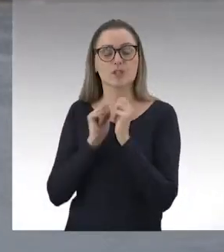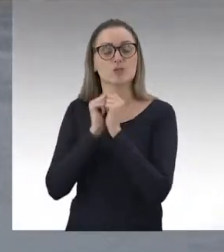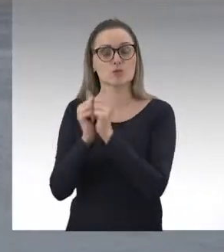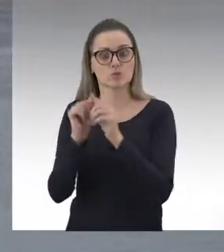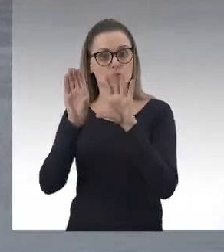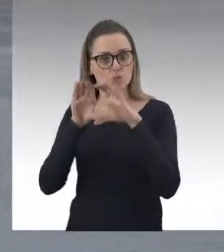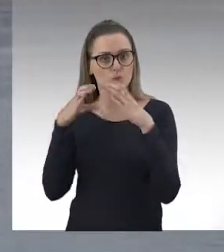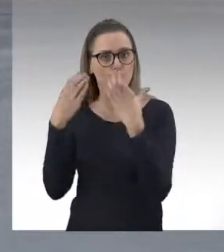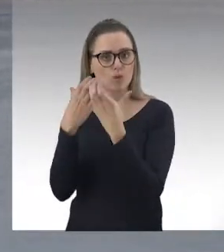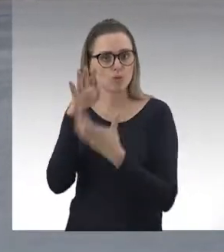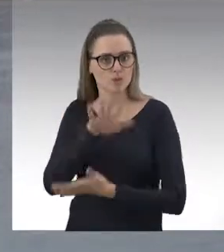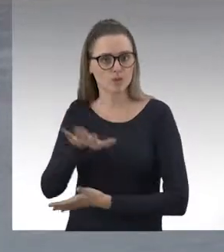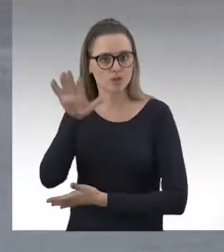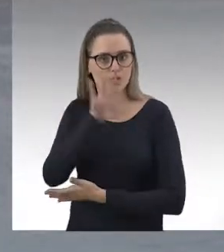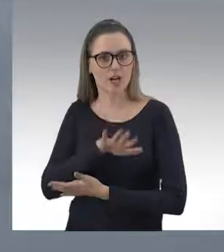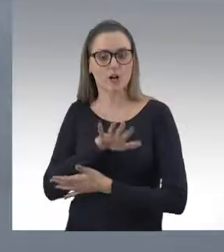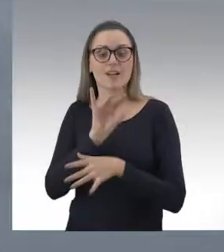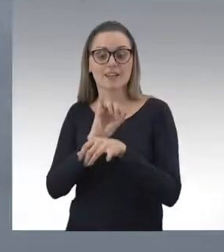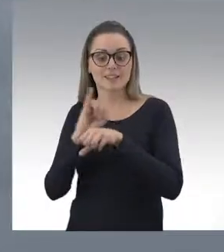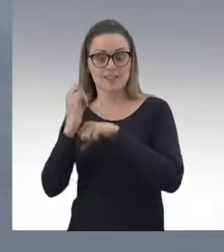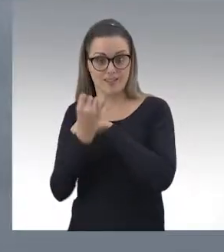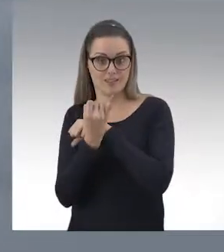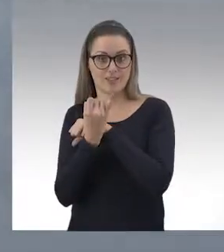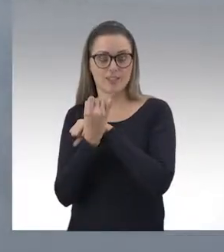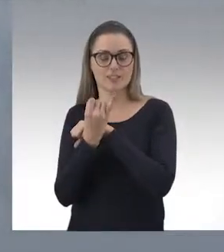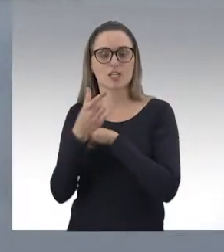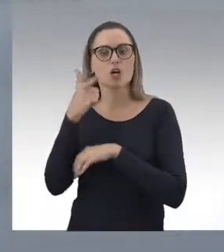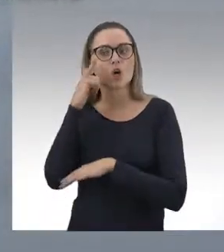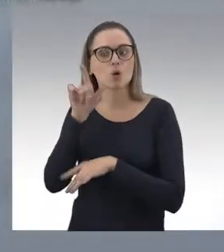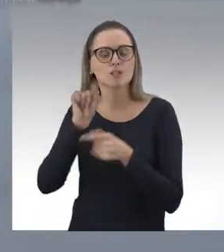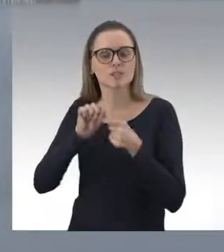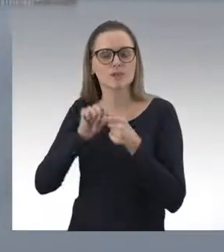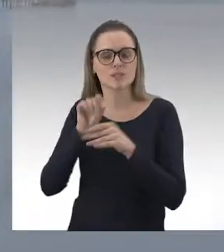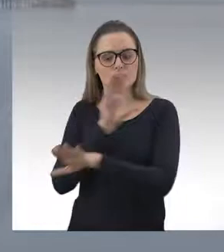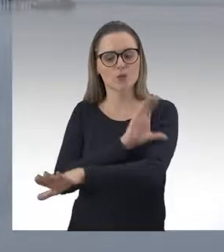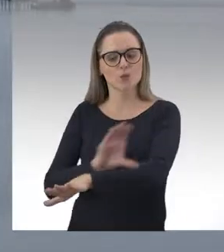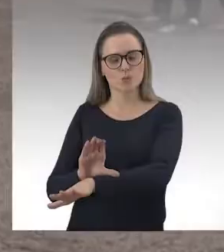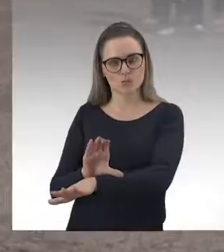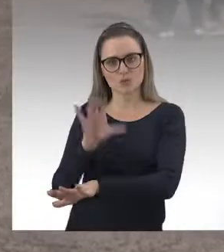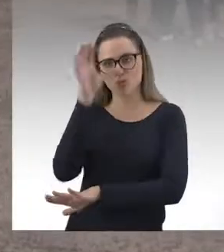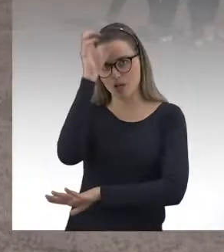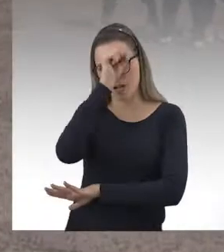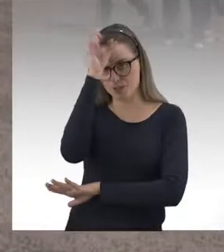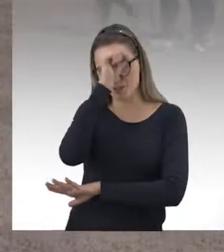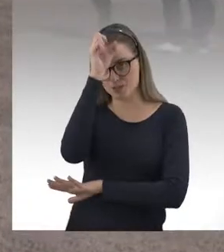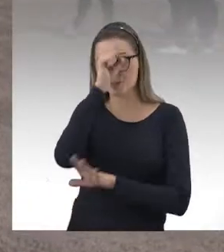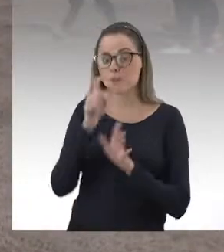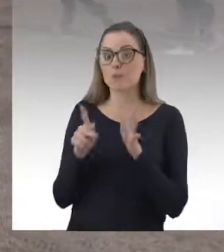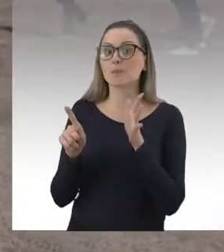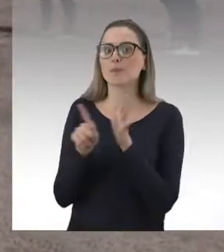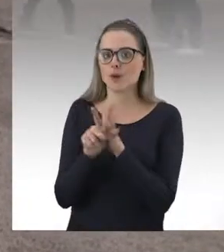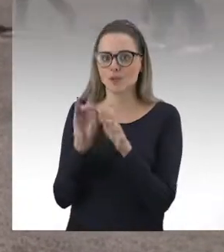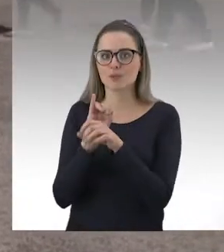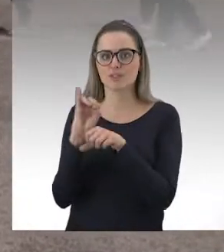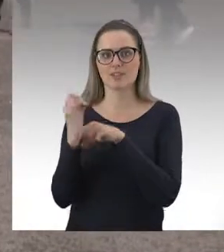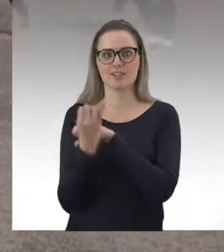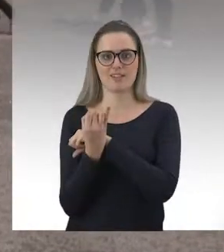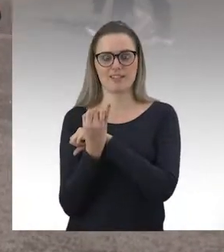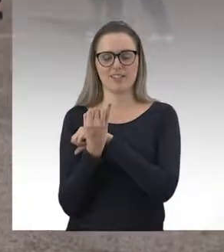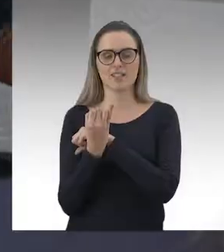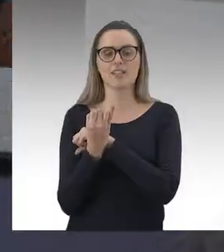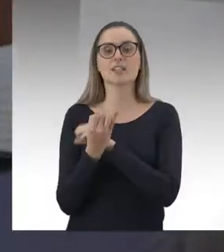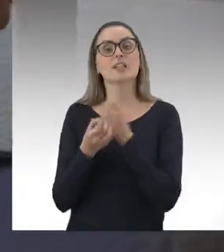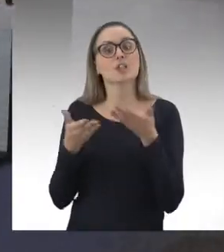comunidade lá das ilhas, nós fizemos um curso de aprendizagem própria nas ilhas, que